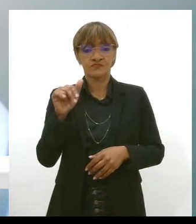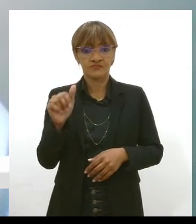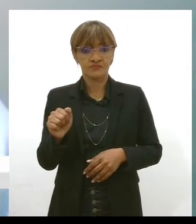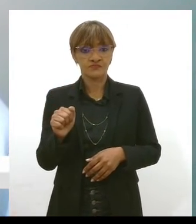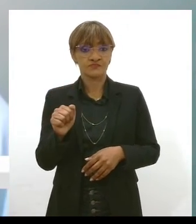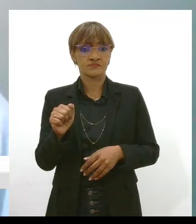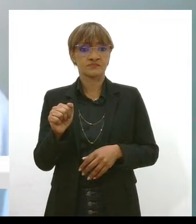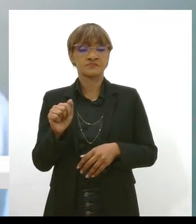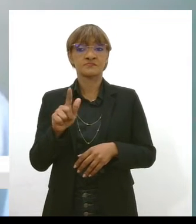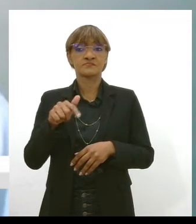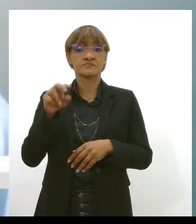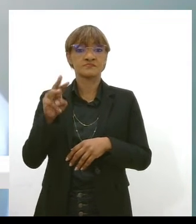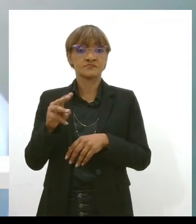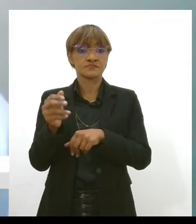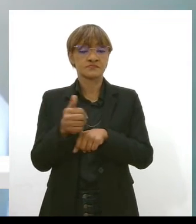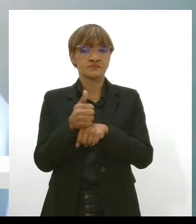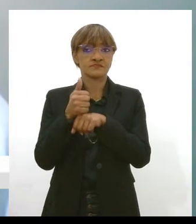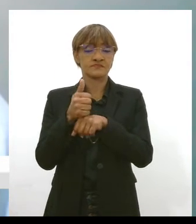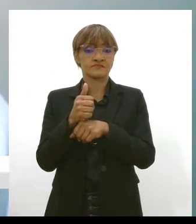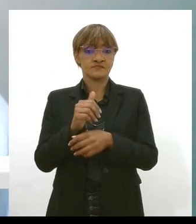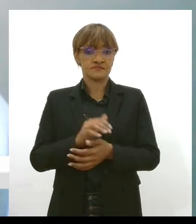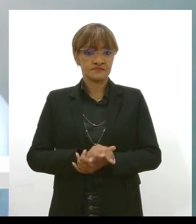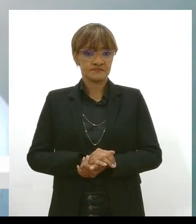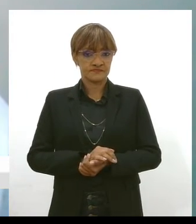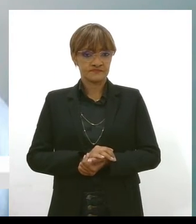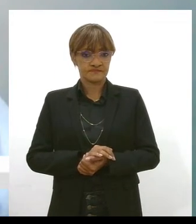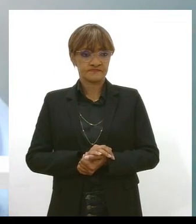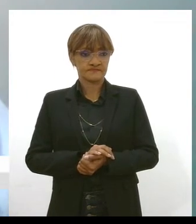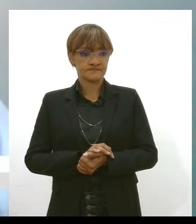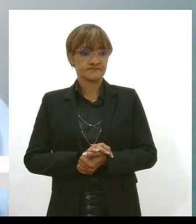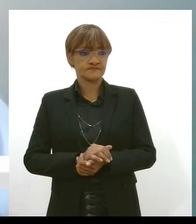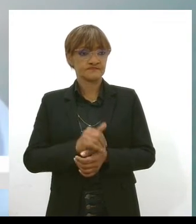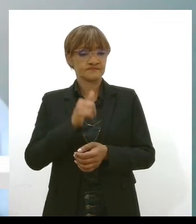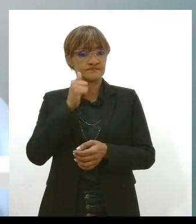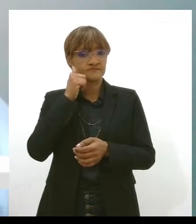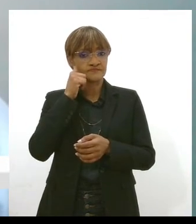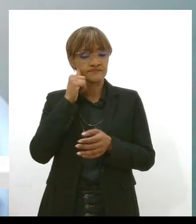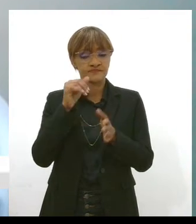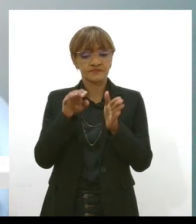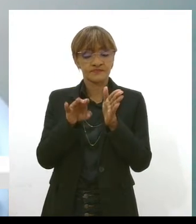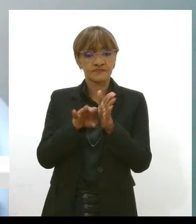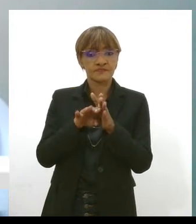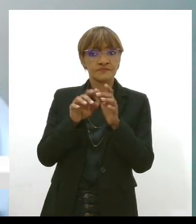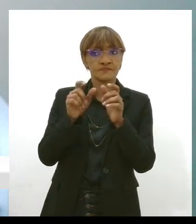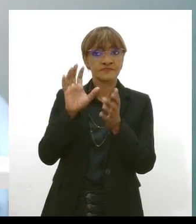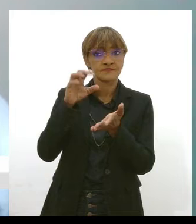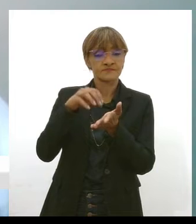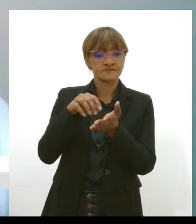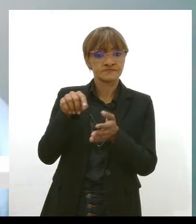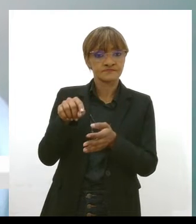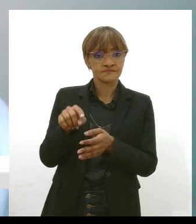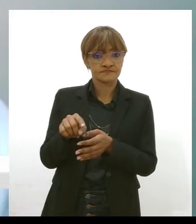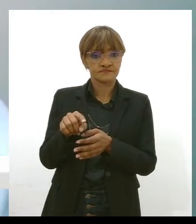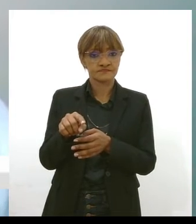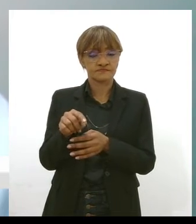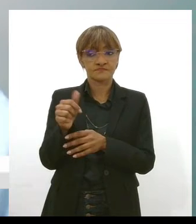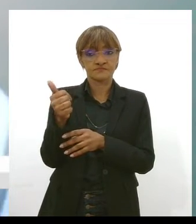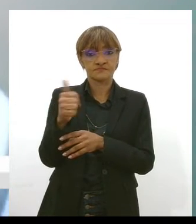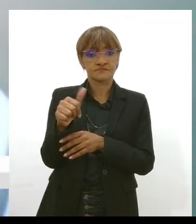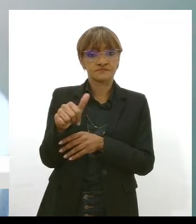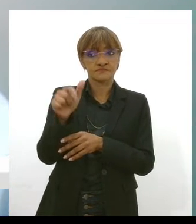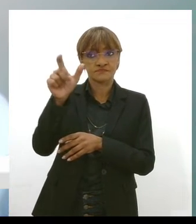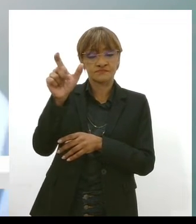aquela biópsia. Quando essa mulher chega no CAISME, ela passa por uma avaliação da